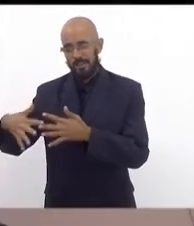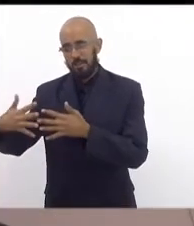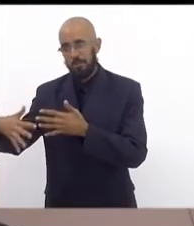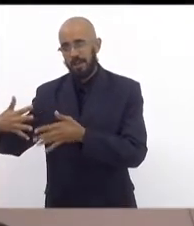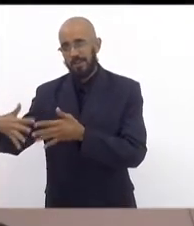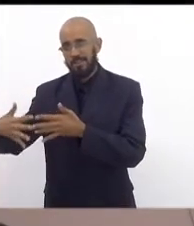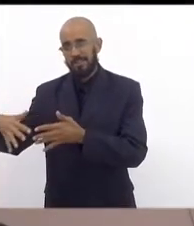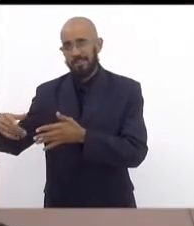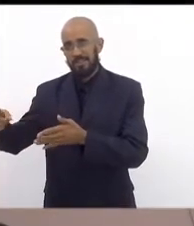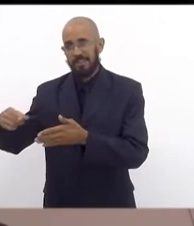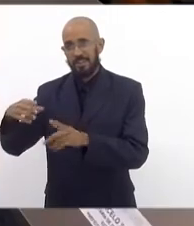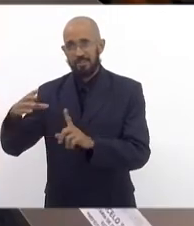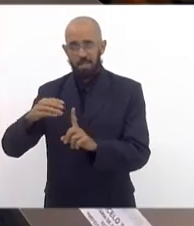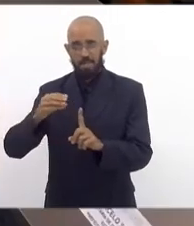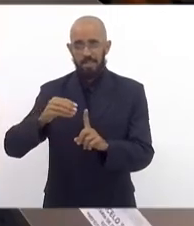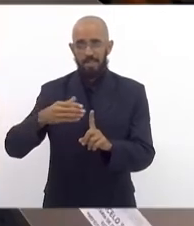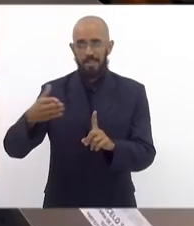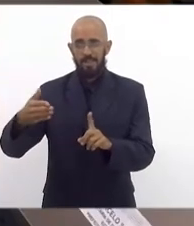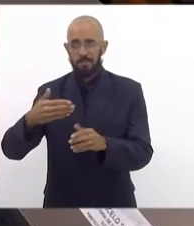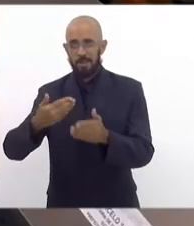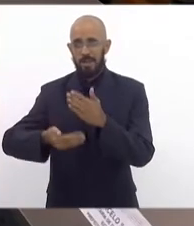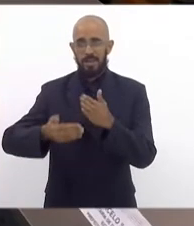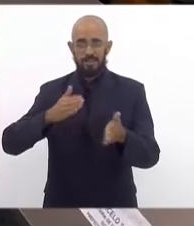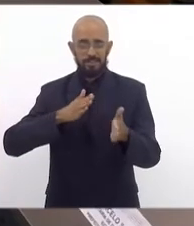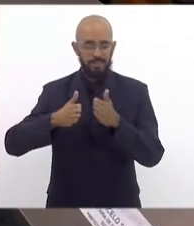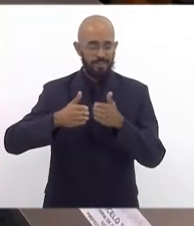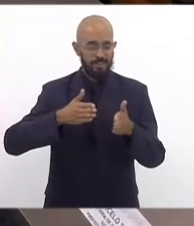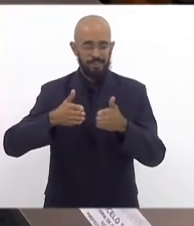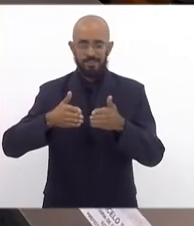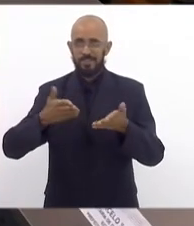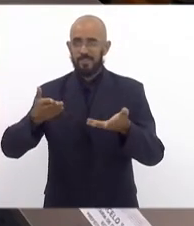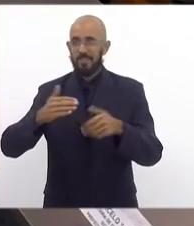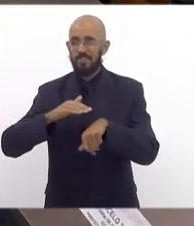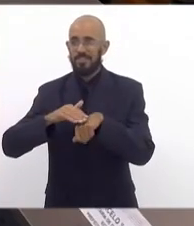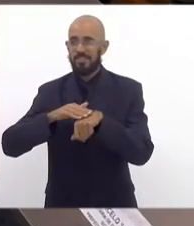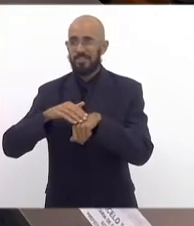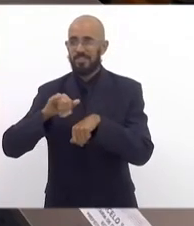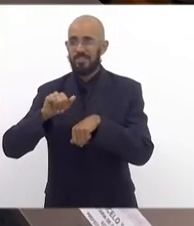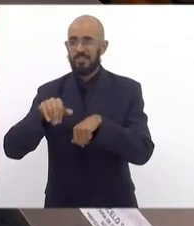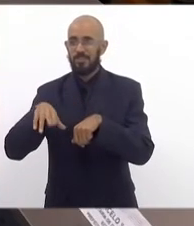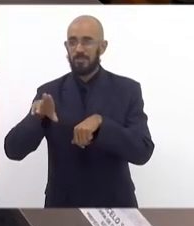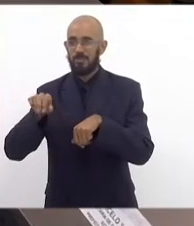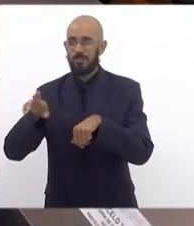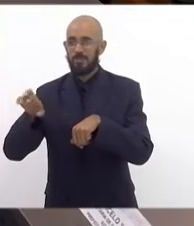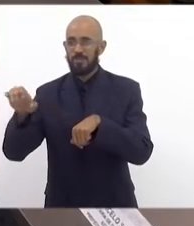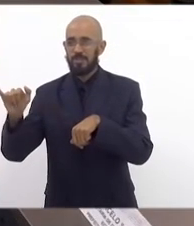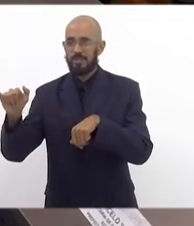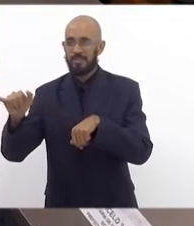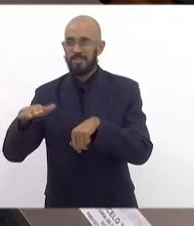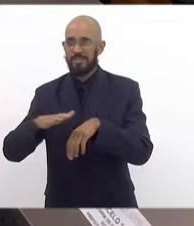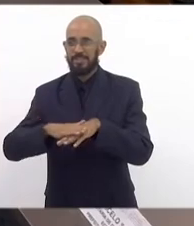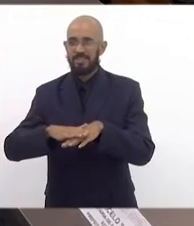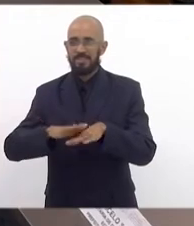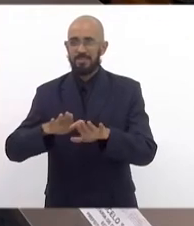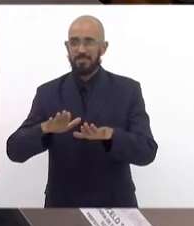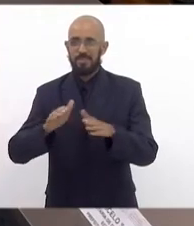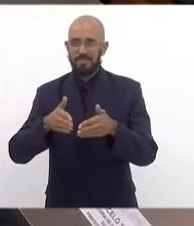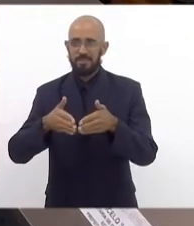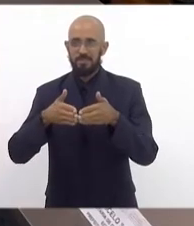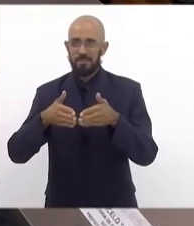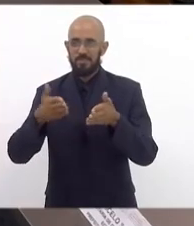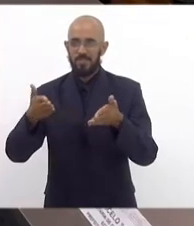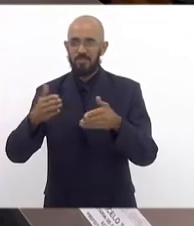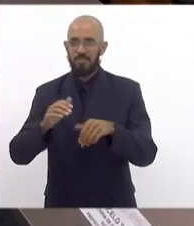tá atrapalhando a sua atenção conversando com o Yuri tá bem mais por favor